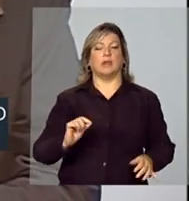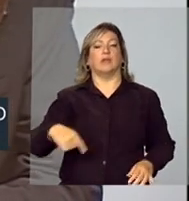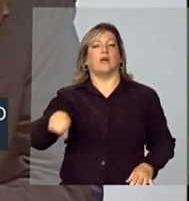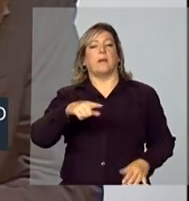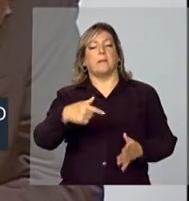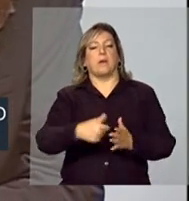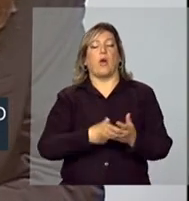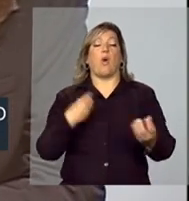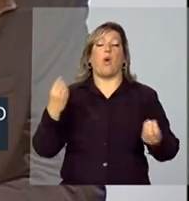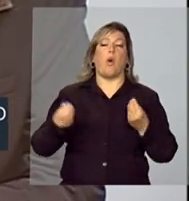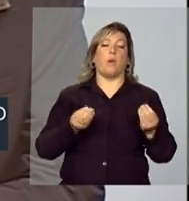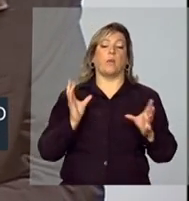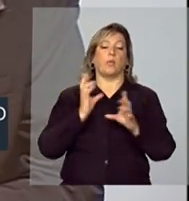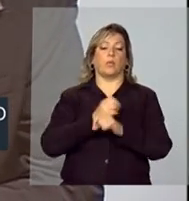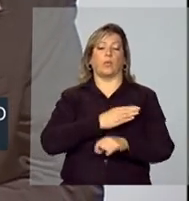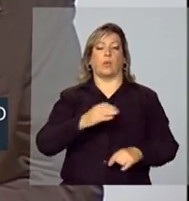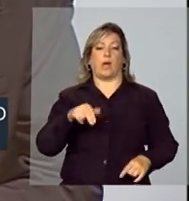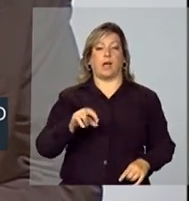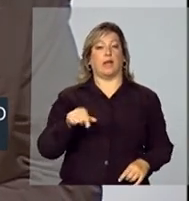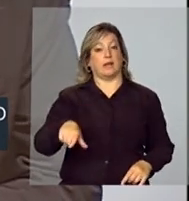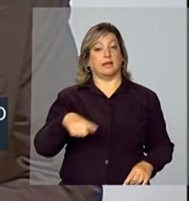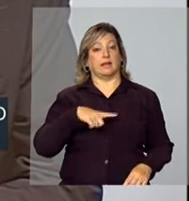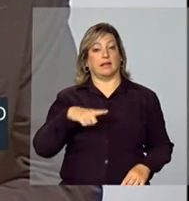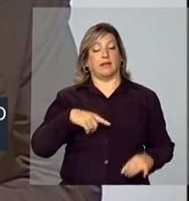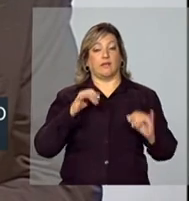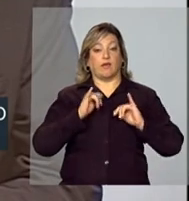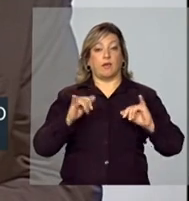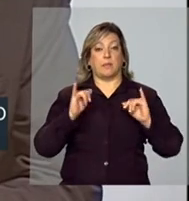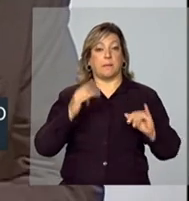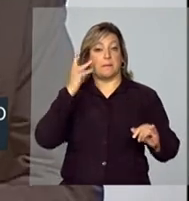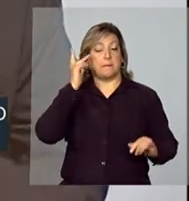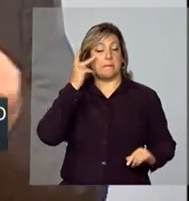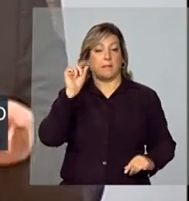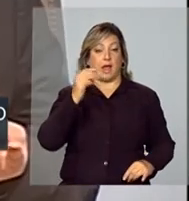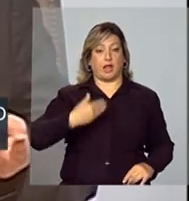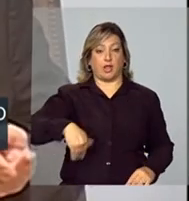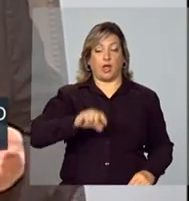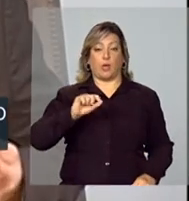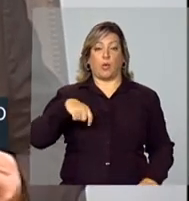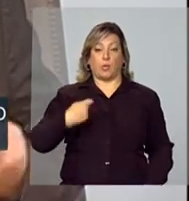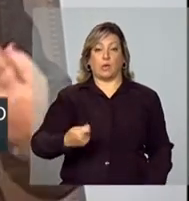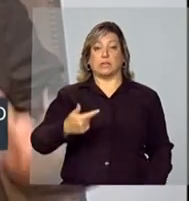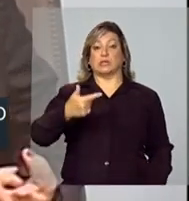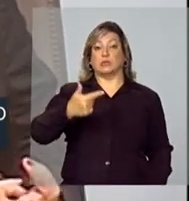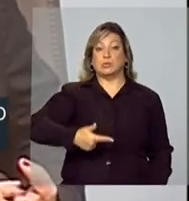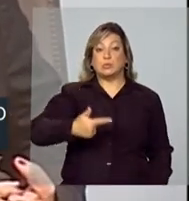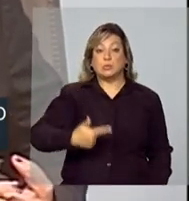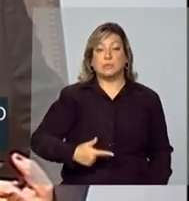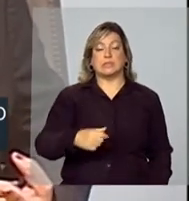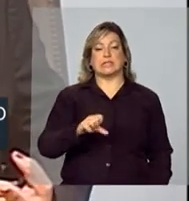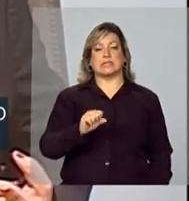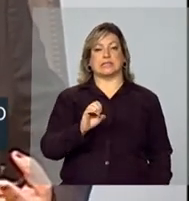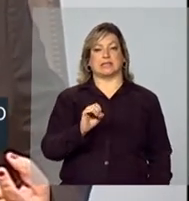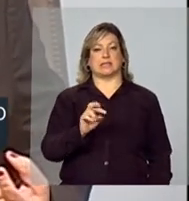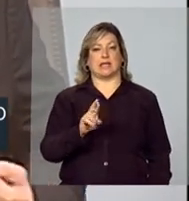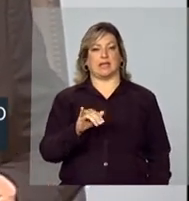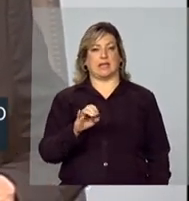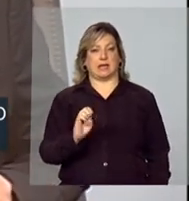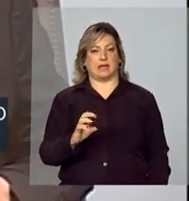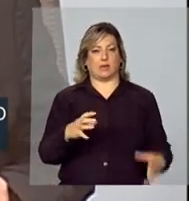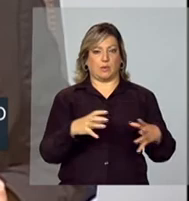isso durante o ano então tá aqui um dado para nós comer a segunda a segunda série